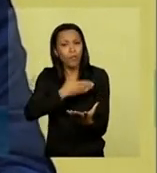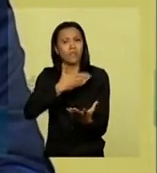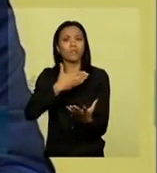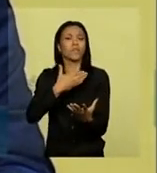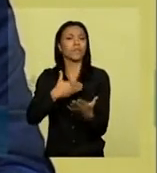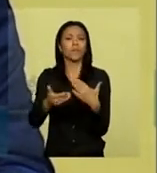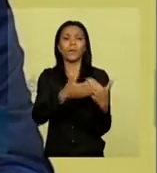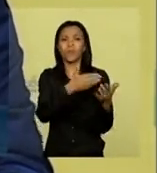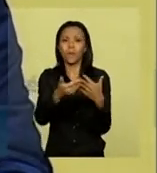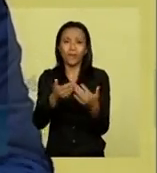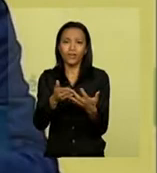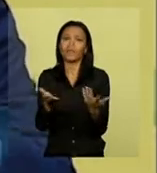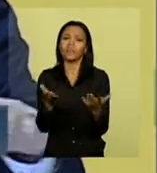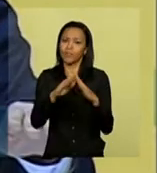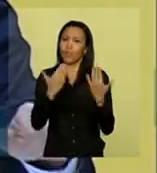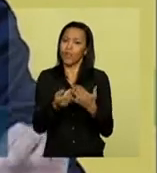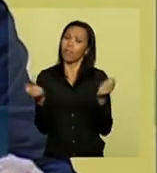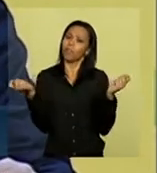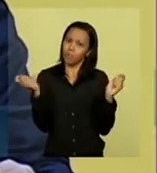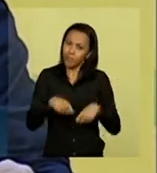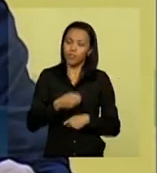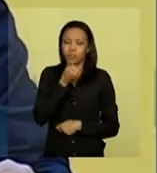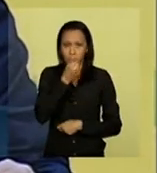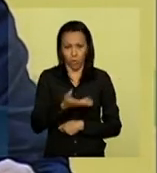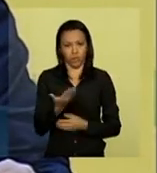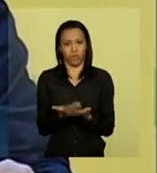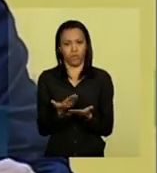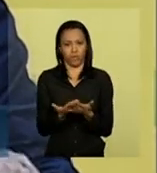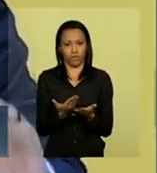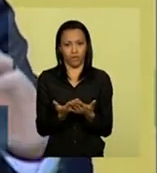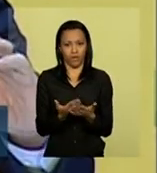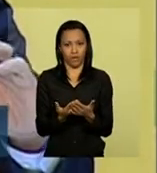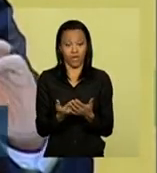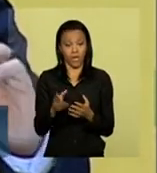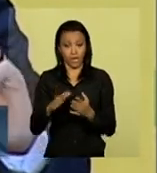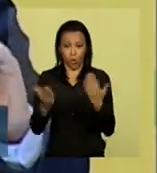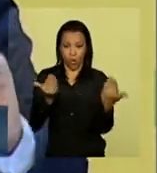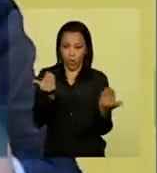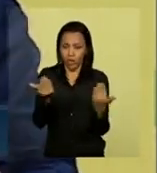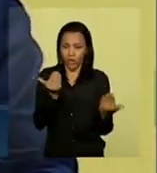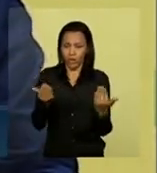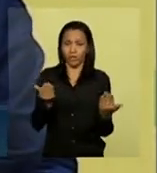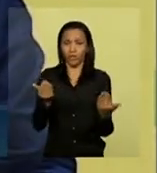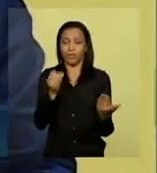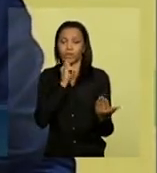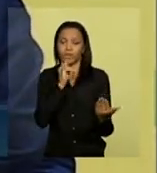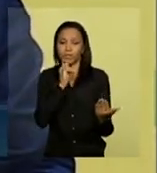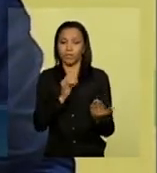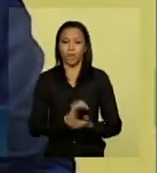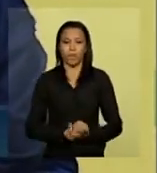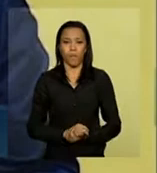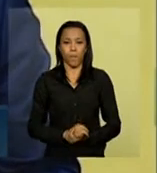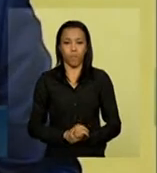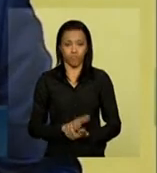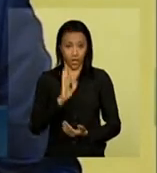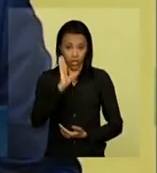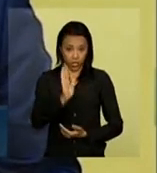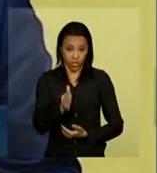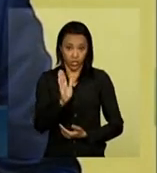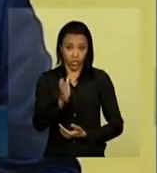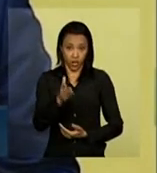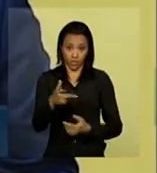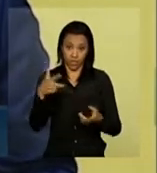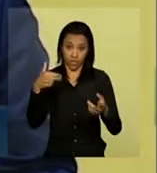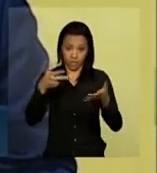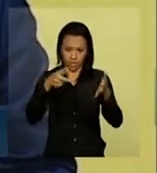toda Escola Pública pode ser uma boa escola a média inferior à média do setor privado mais quando a gente pega nós fizemos se